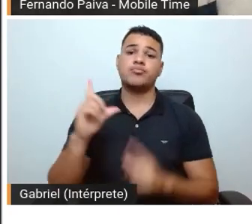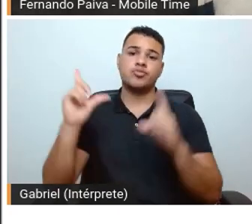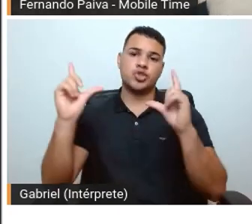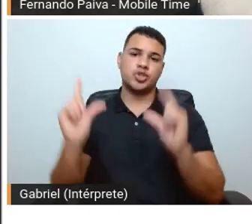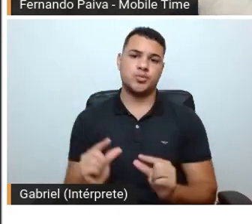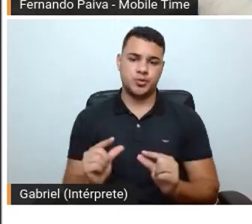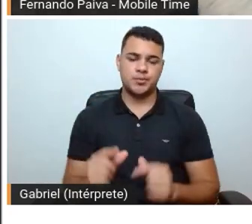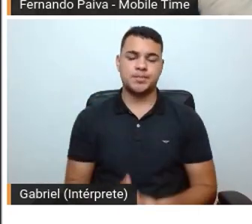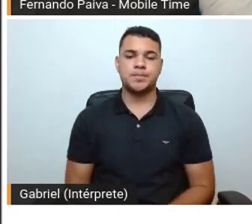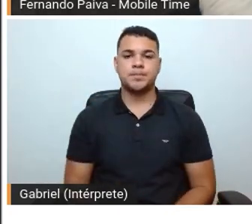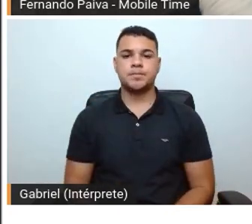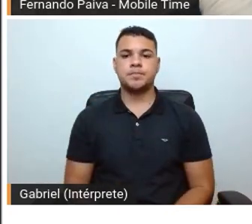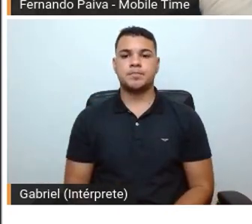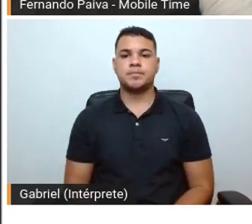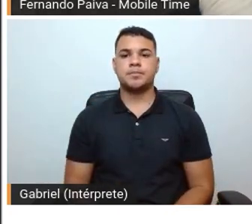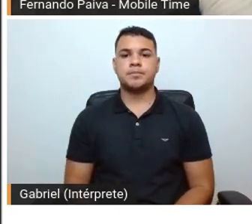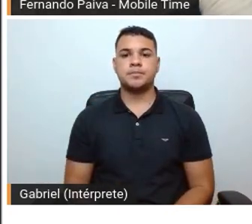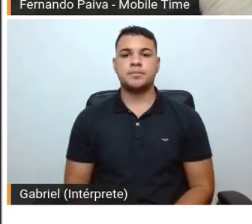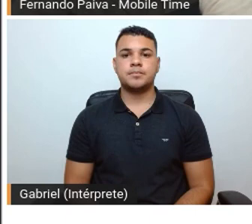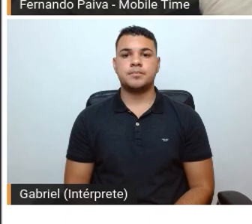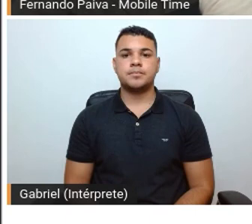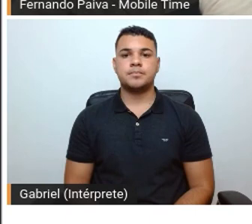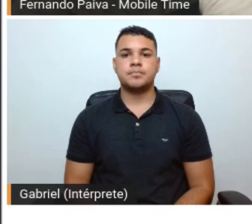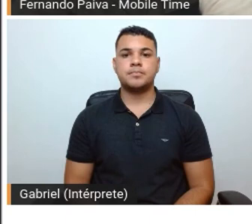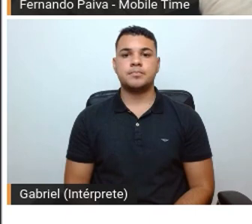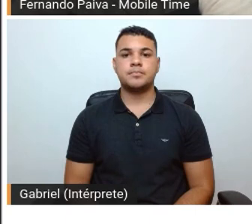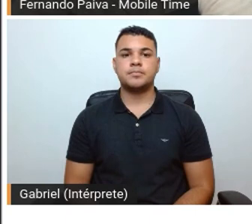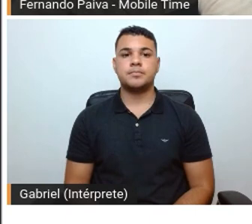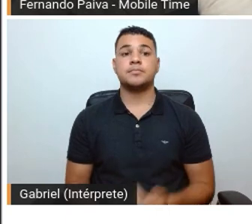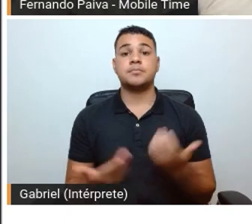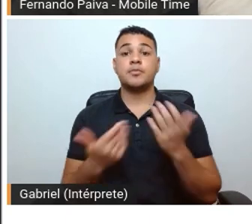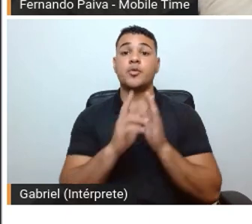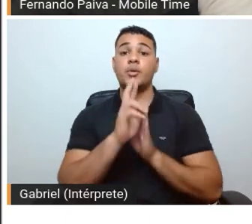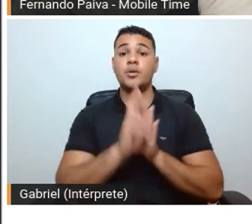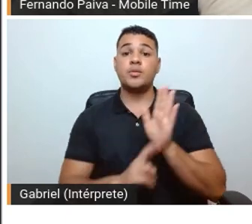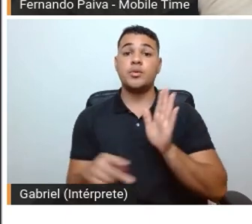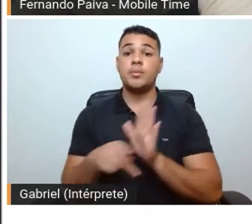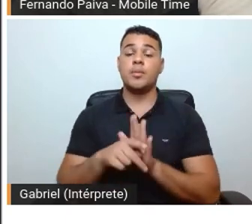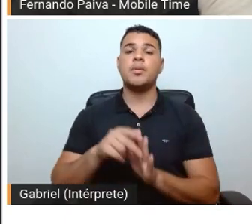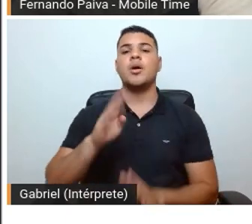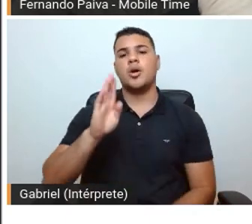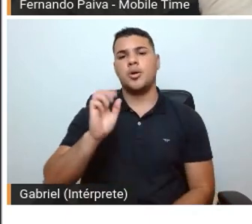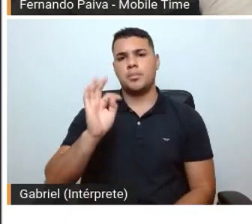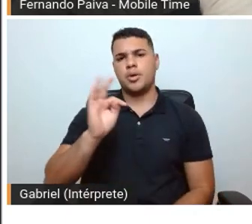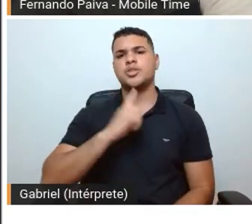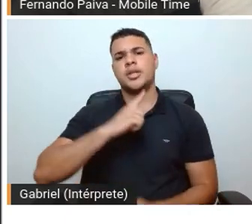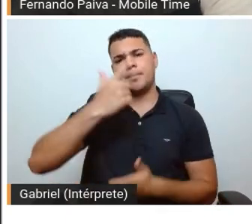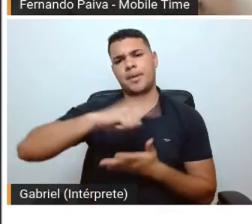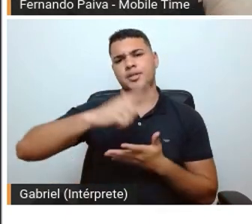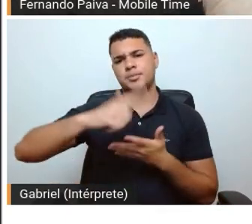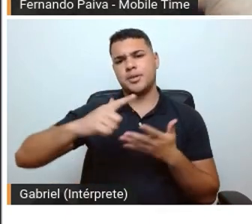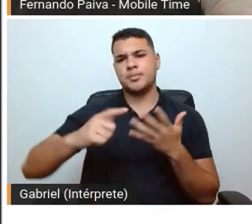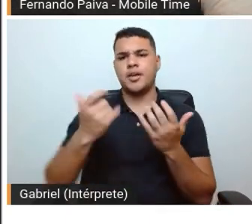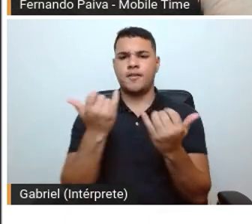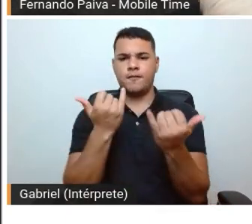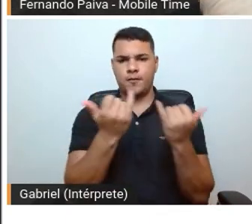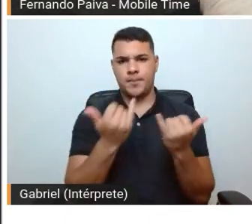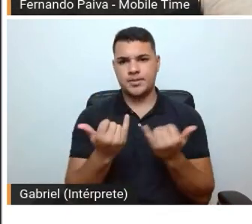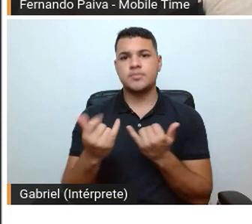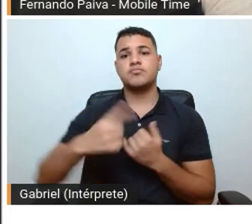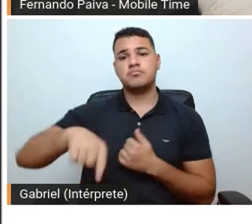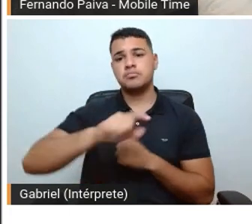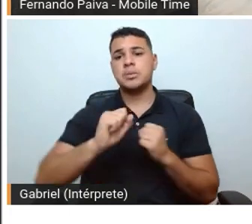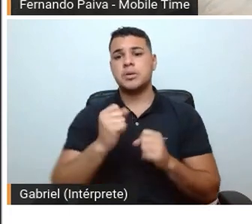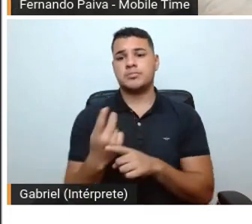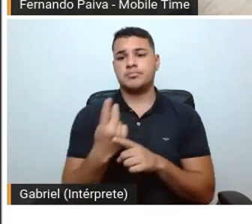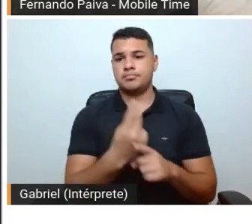demanda diminuiu o o o nosso relatório de Boston entre muitos outros outras informações tá essa também um